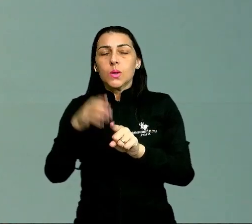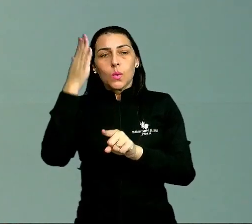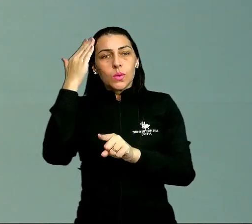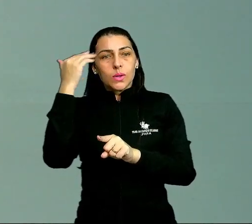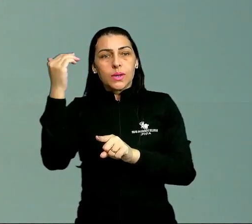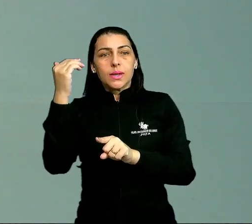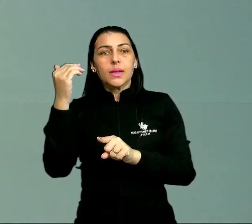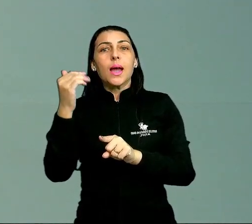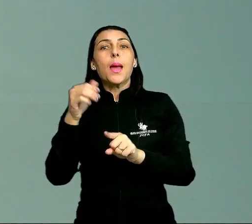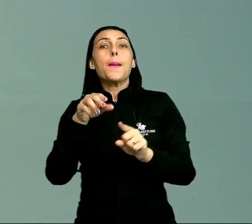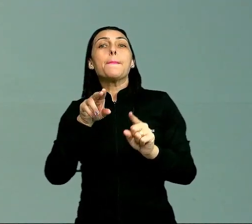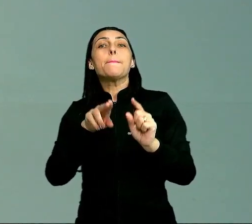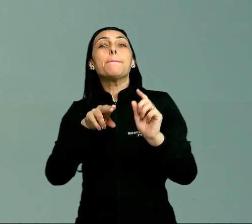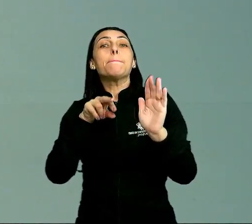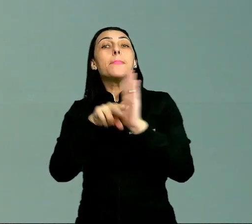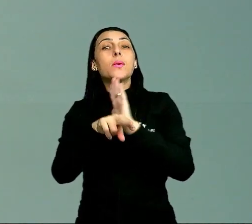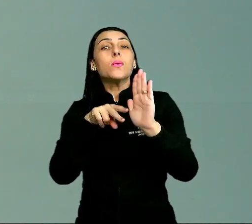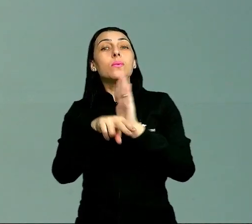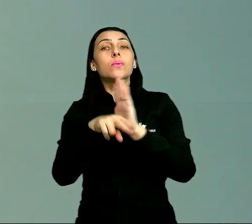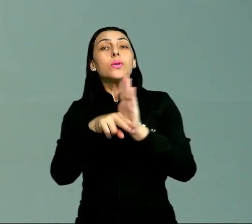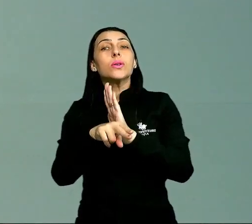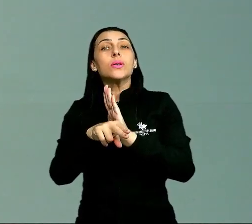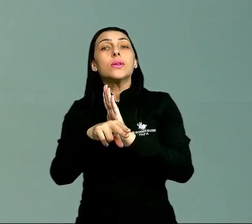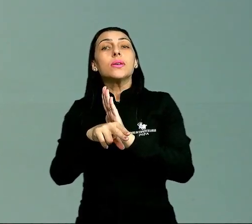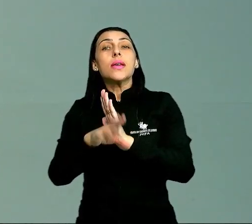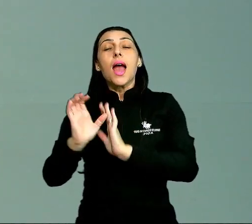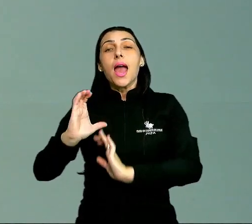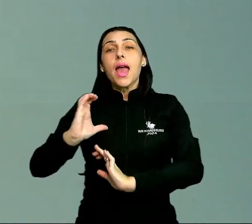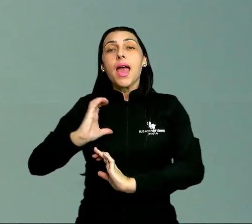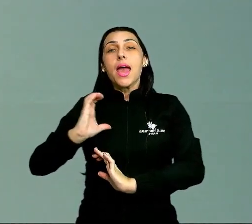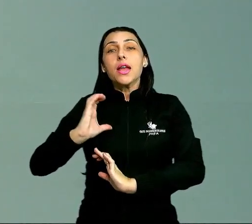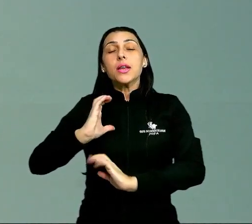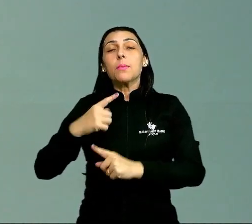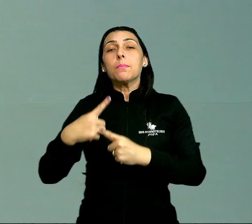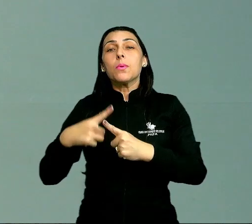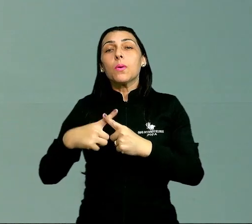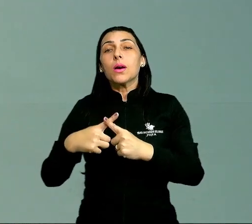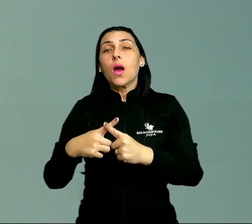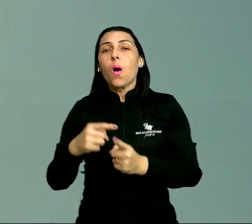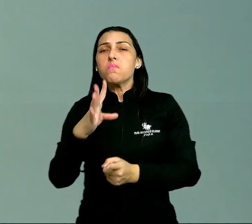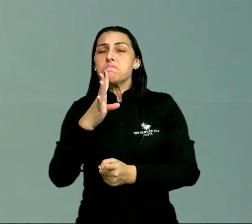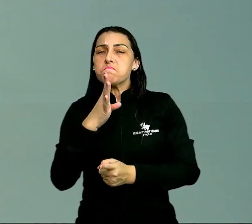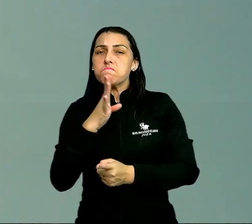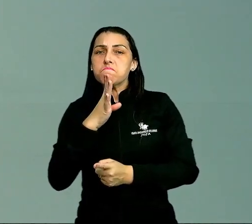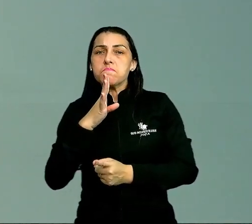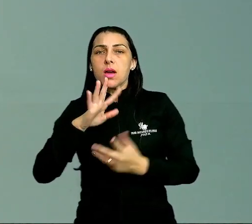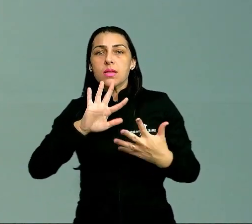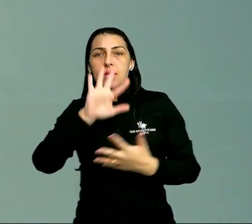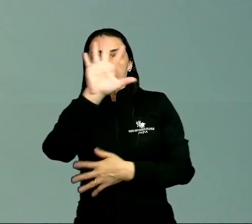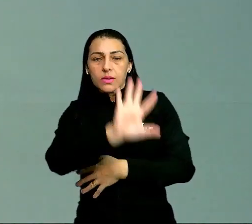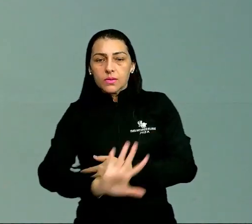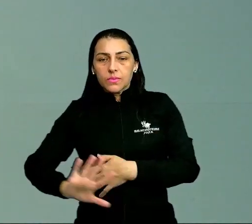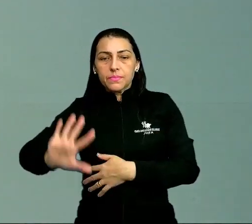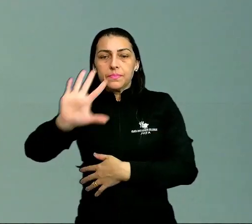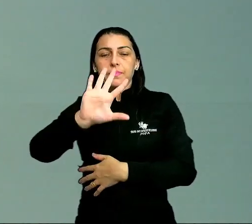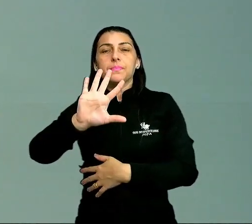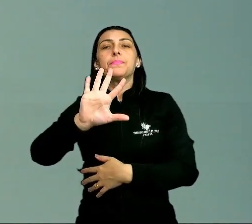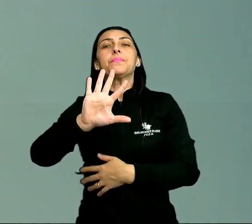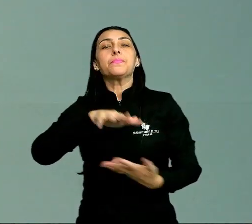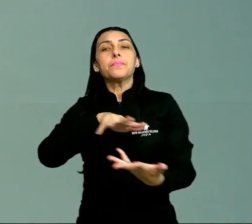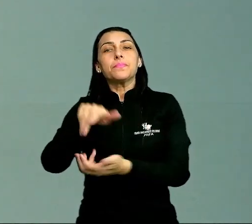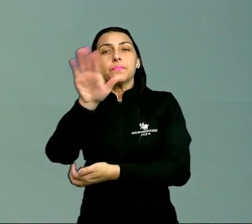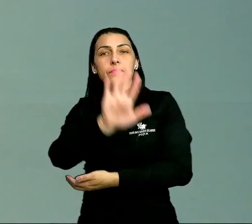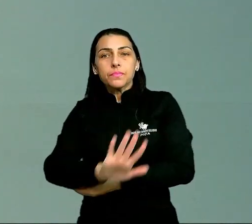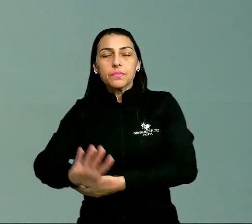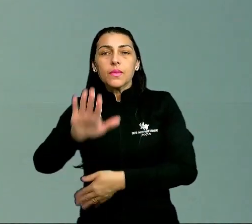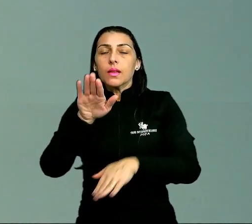celebridade em bioética. Então, mesmo que eu seja uma pessoa bem conhecida nacionalmente, até